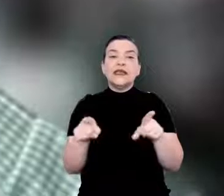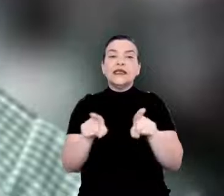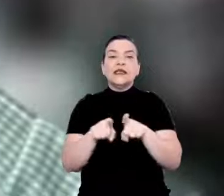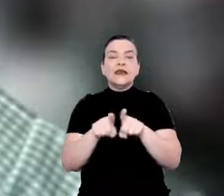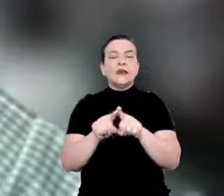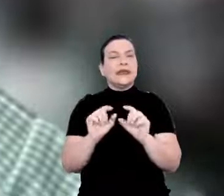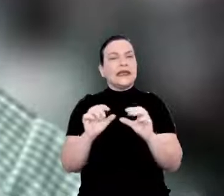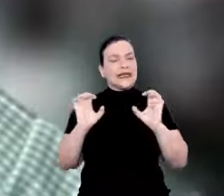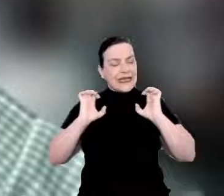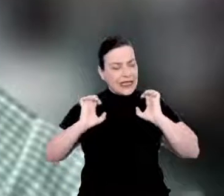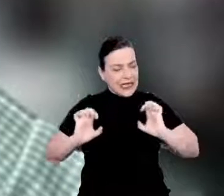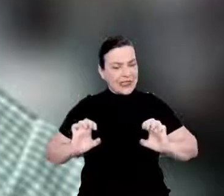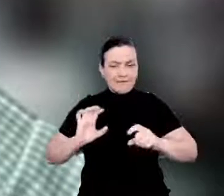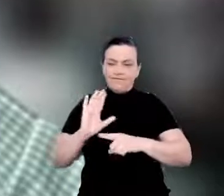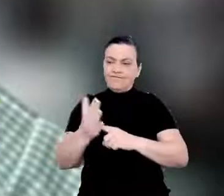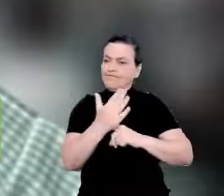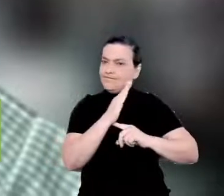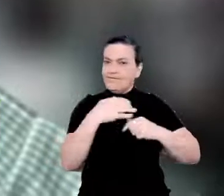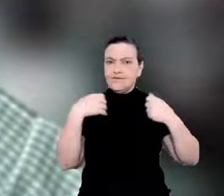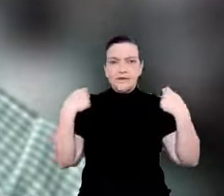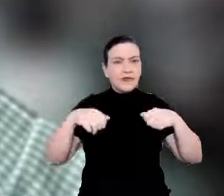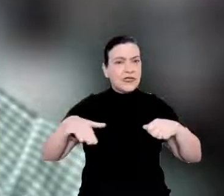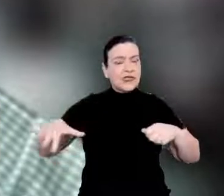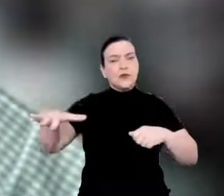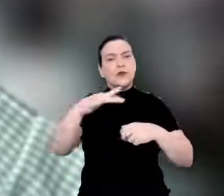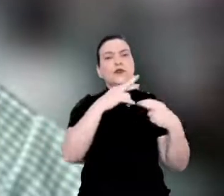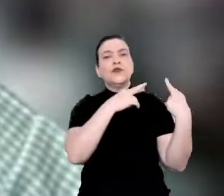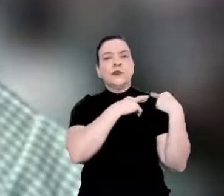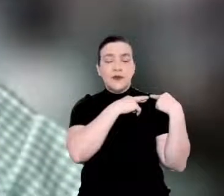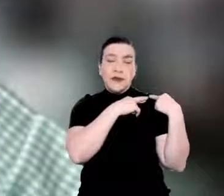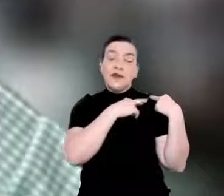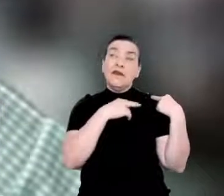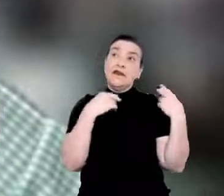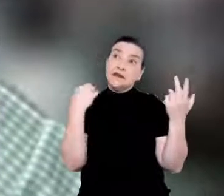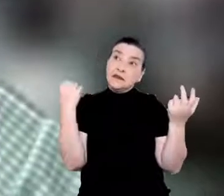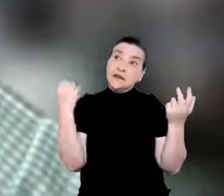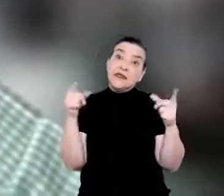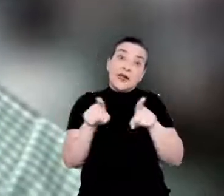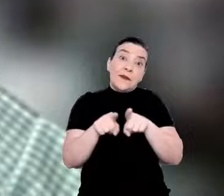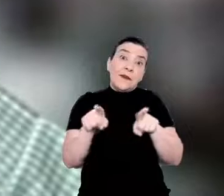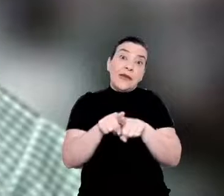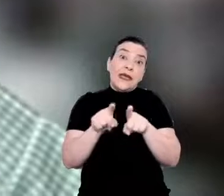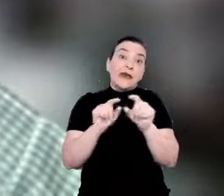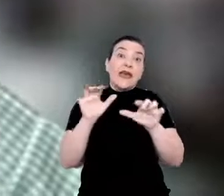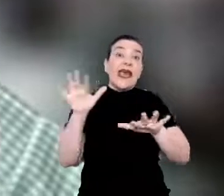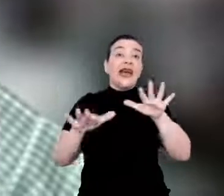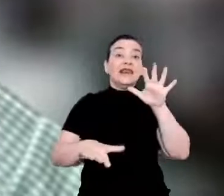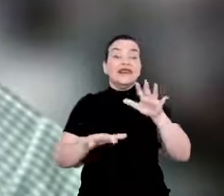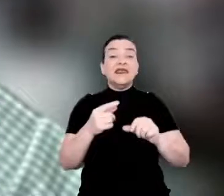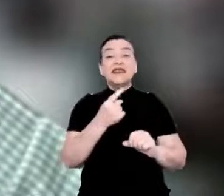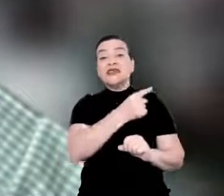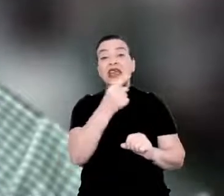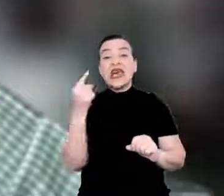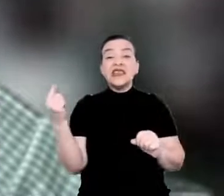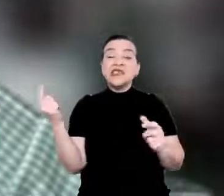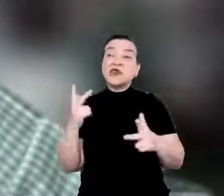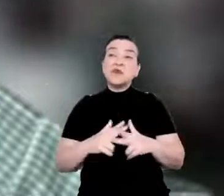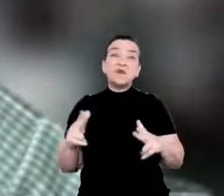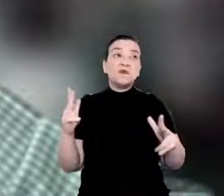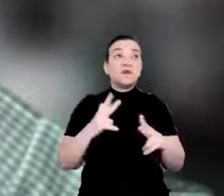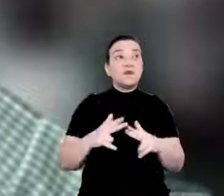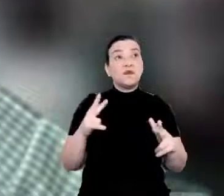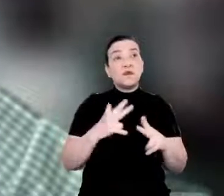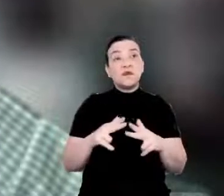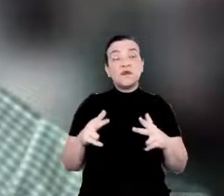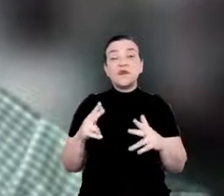a ética da cooperação. Também é possível que nós estejamos cultivando o auto-engano, belamente descrito num livro